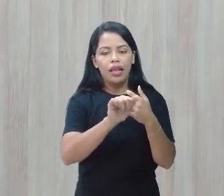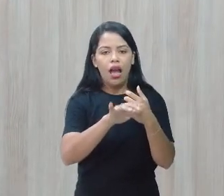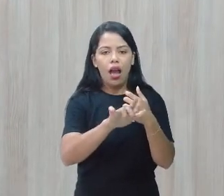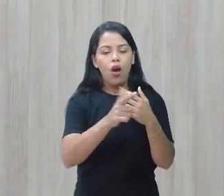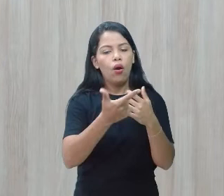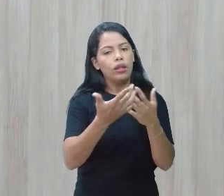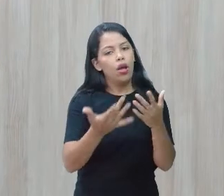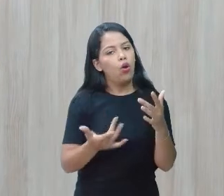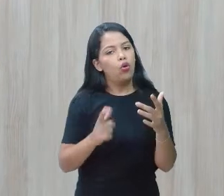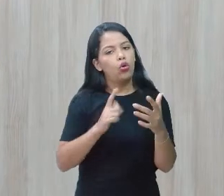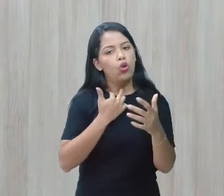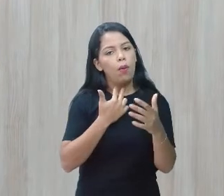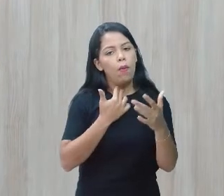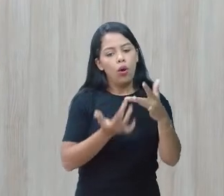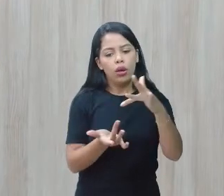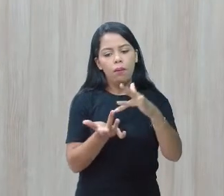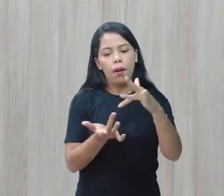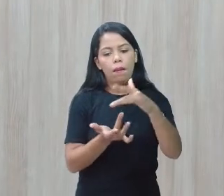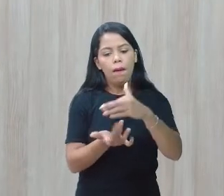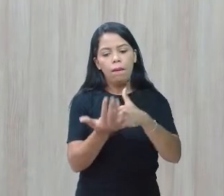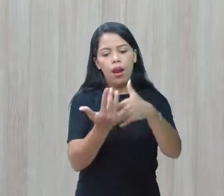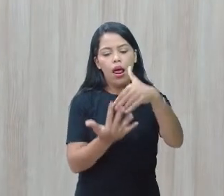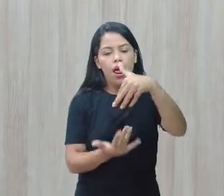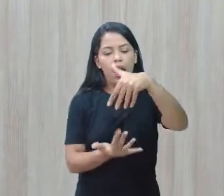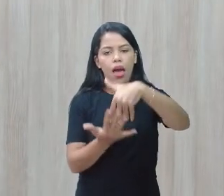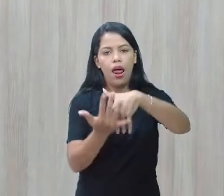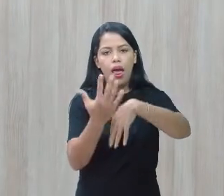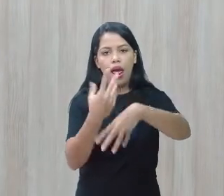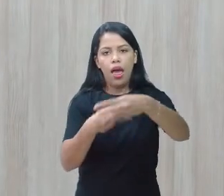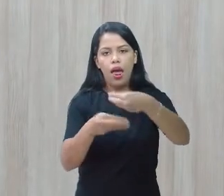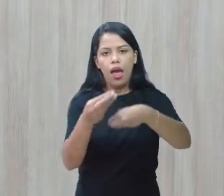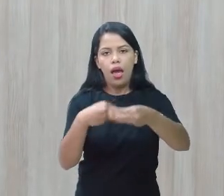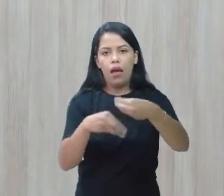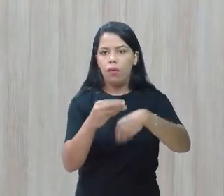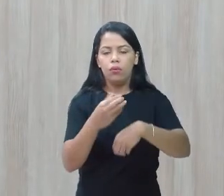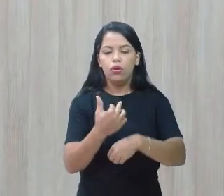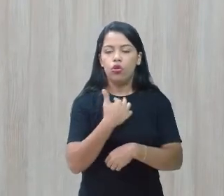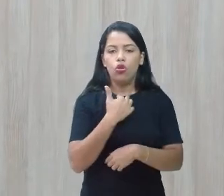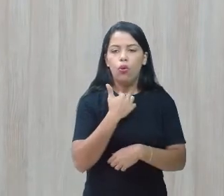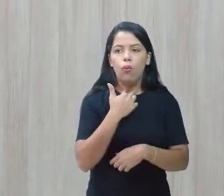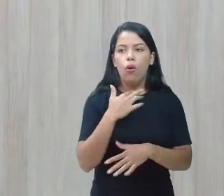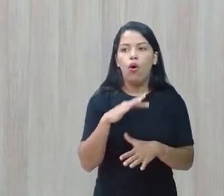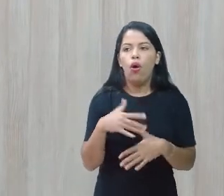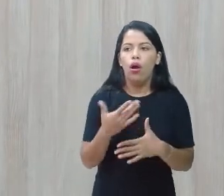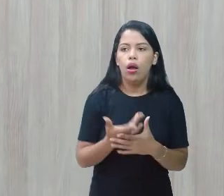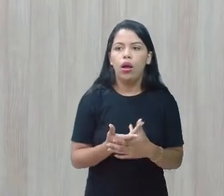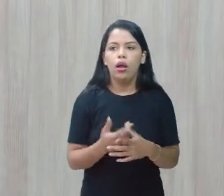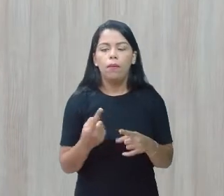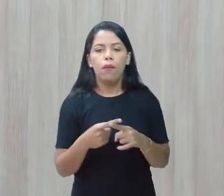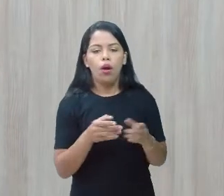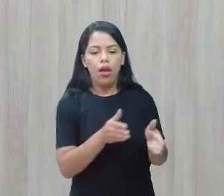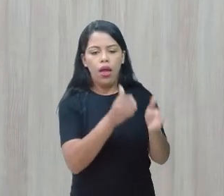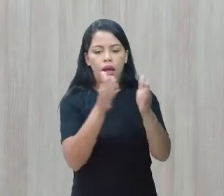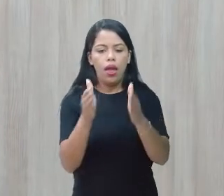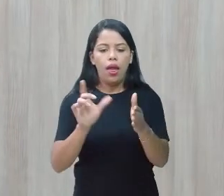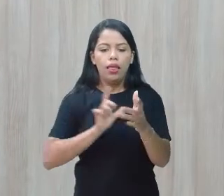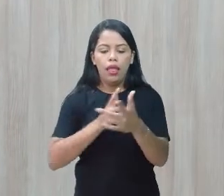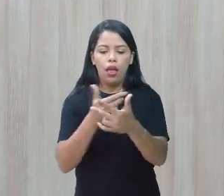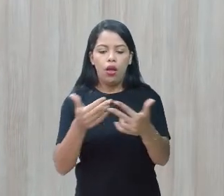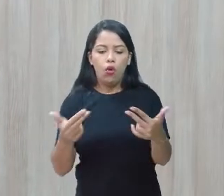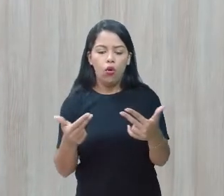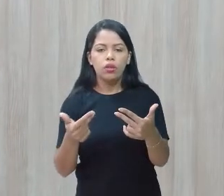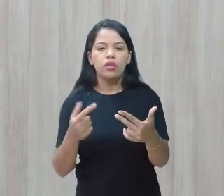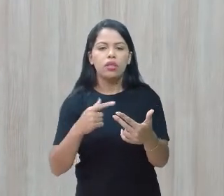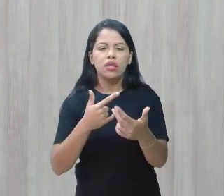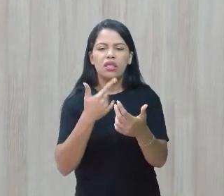vai ser legal. Porque imagine se está misturando aquilo que já está vindo purificado com aquele que está vindo com